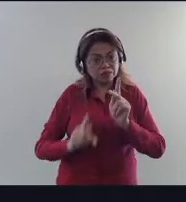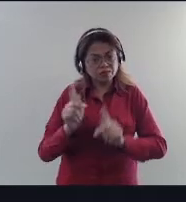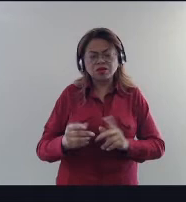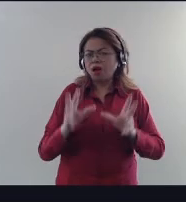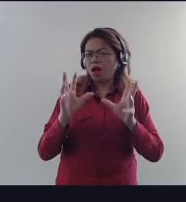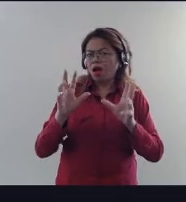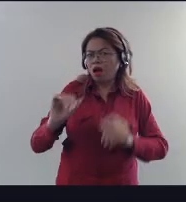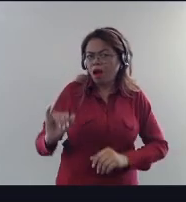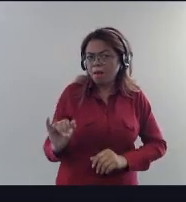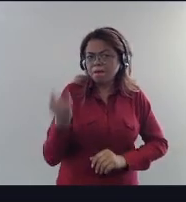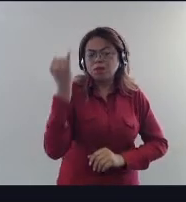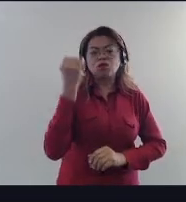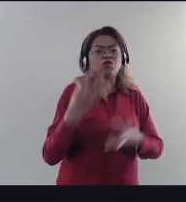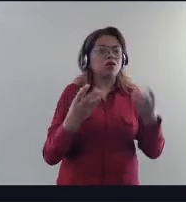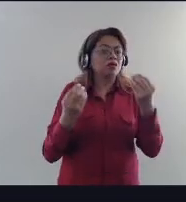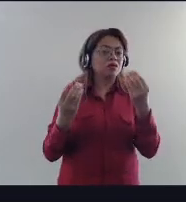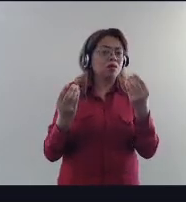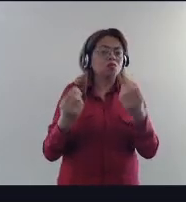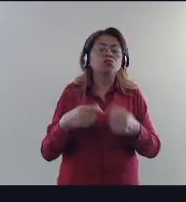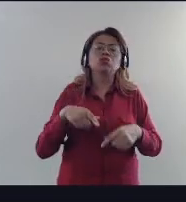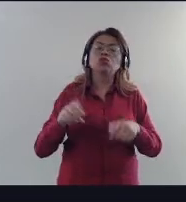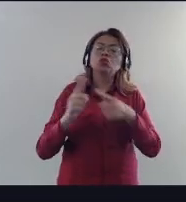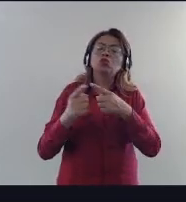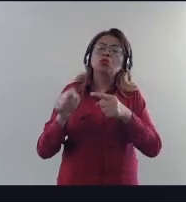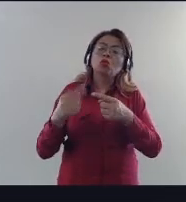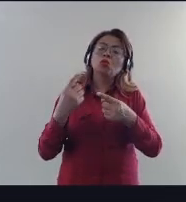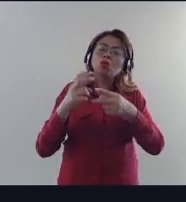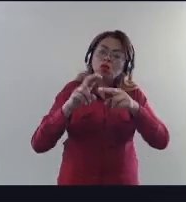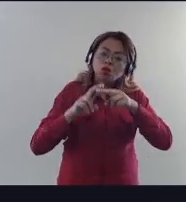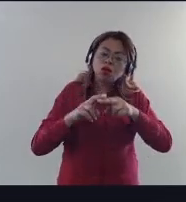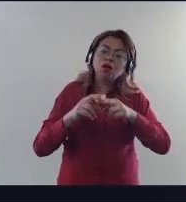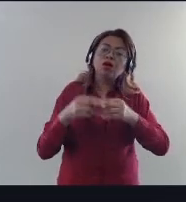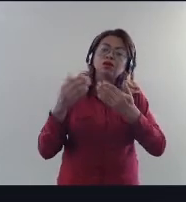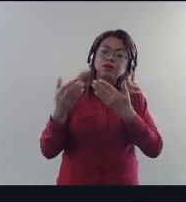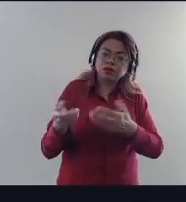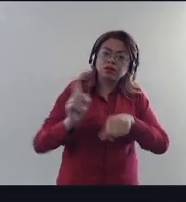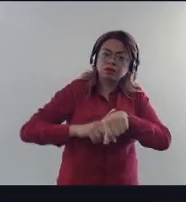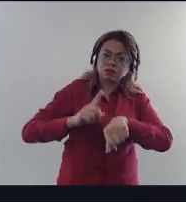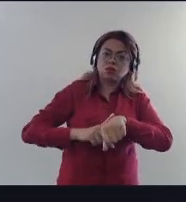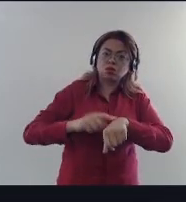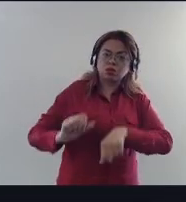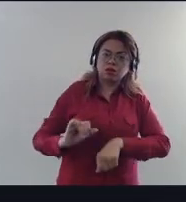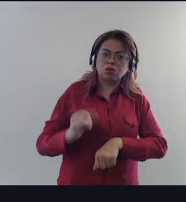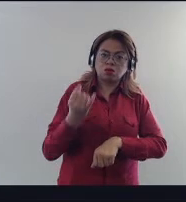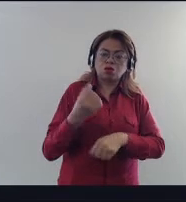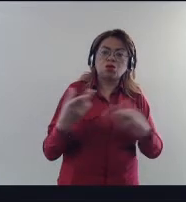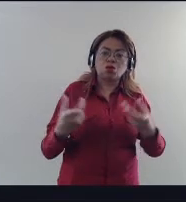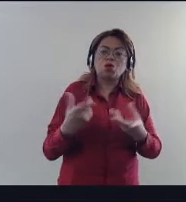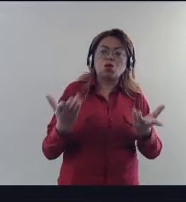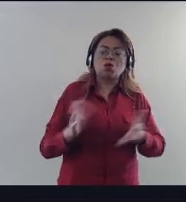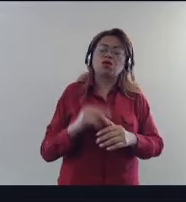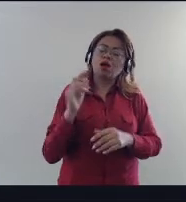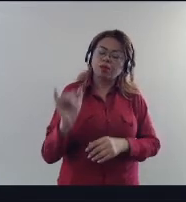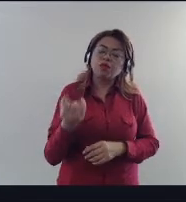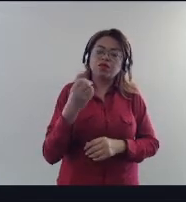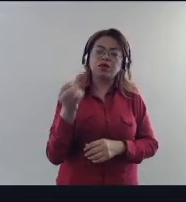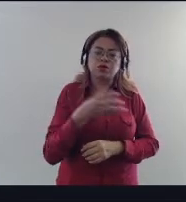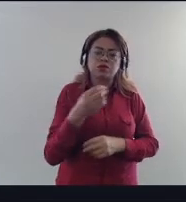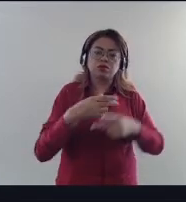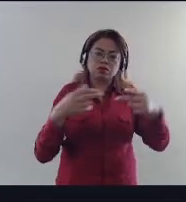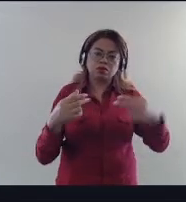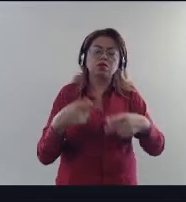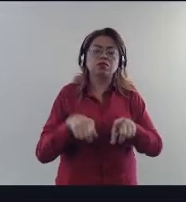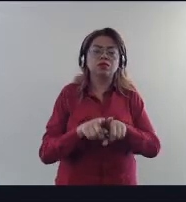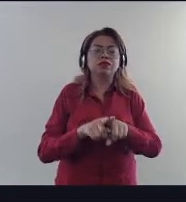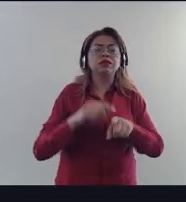muitas oportunidades por conta dessa inovação criada. Depois disso, esses adotantes imediatos,